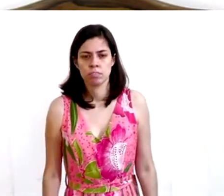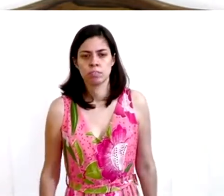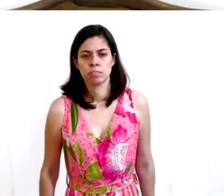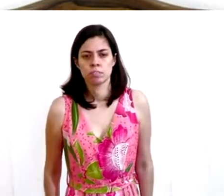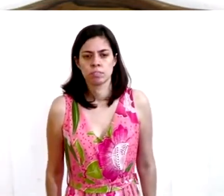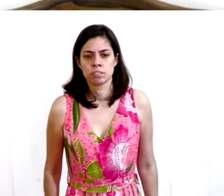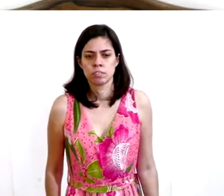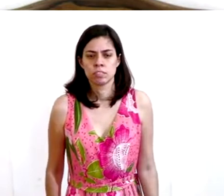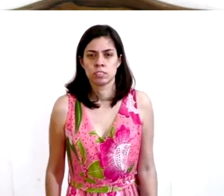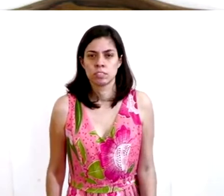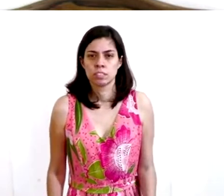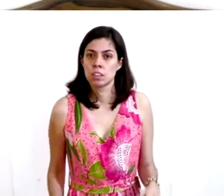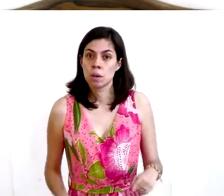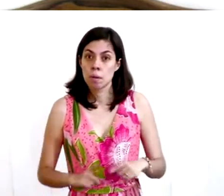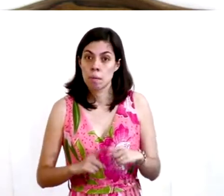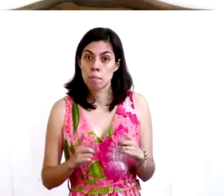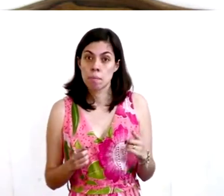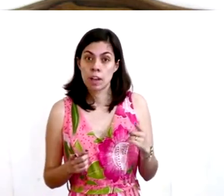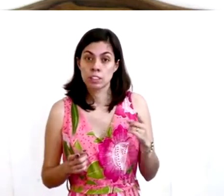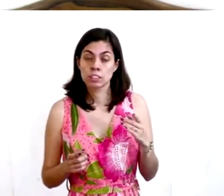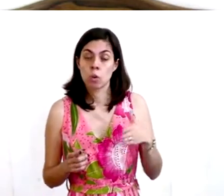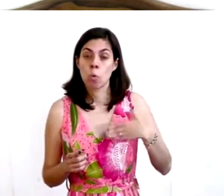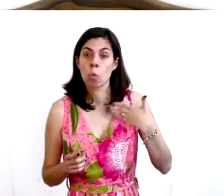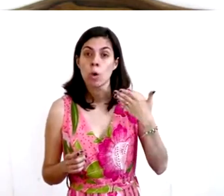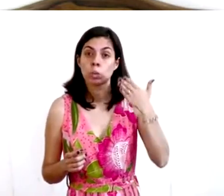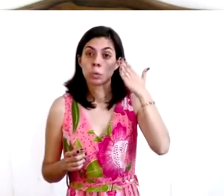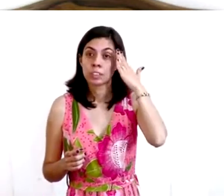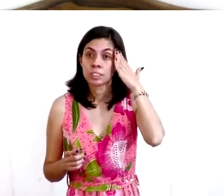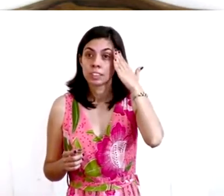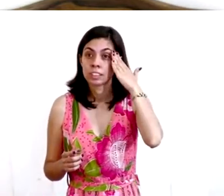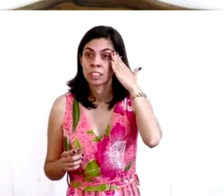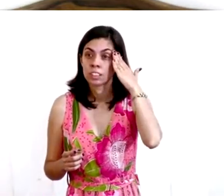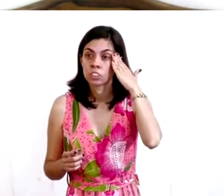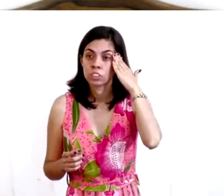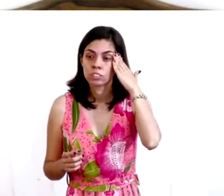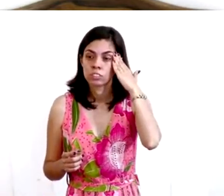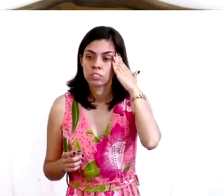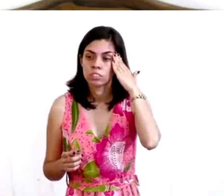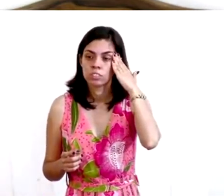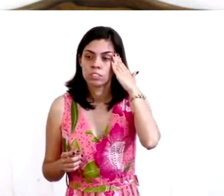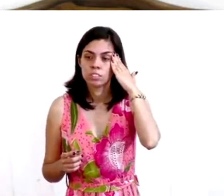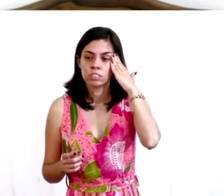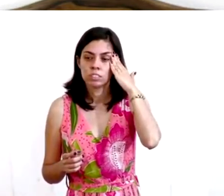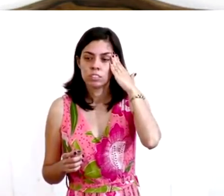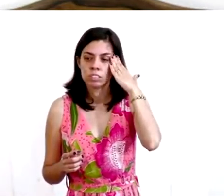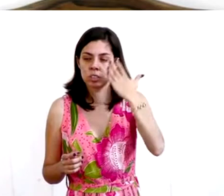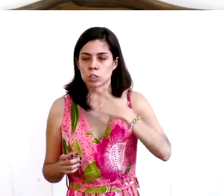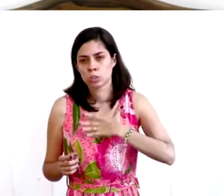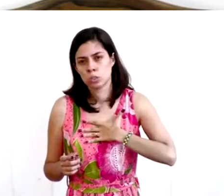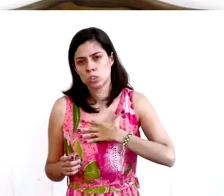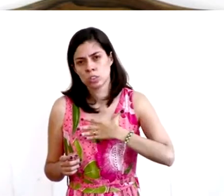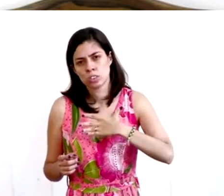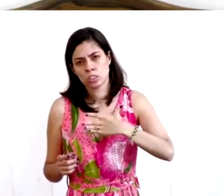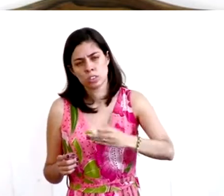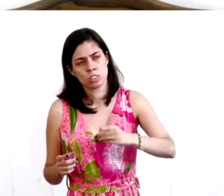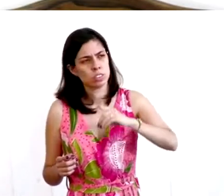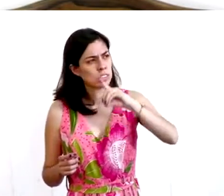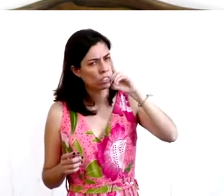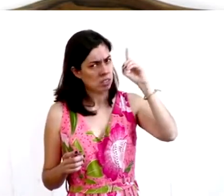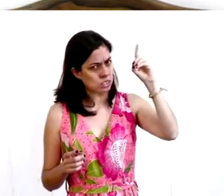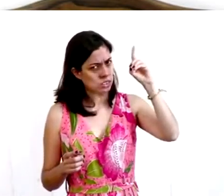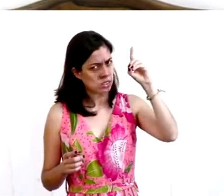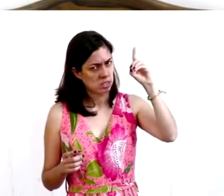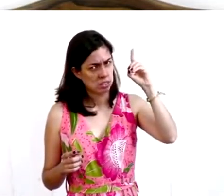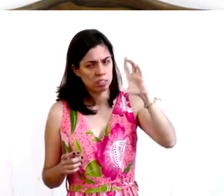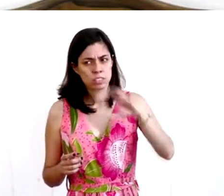indolência. Mas quanto mais se compreende a voz eterna, o Filho de Deus, aquele